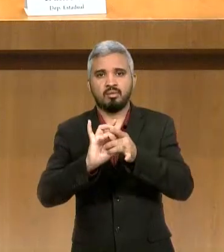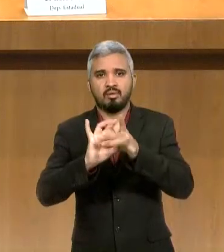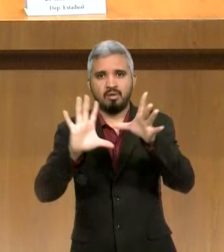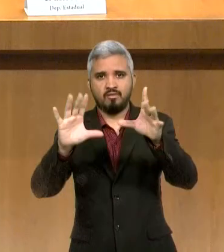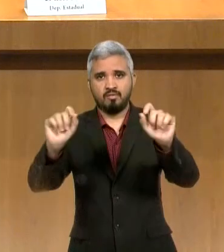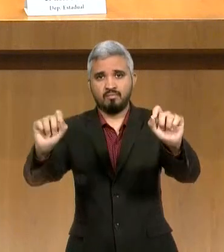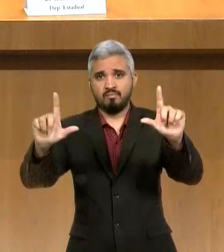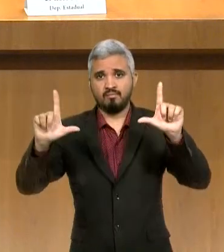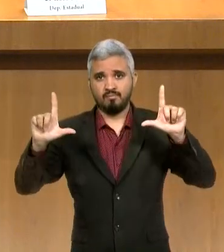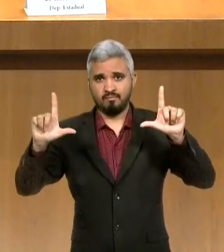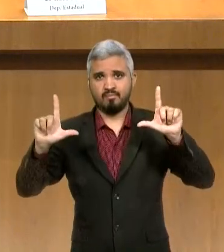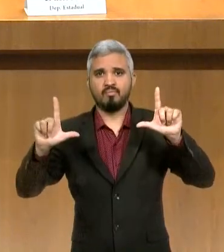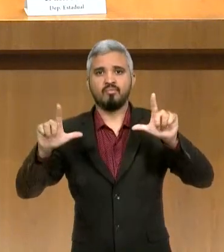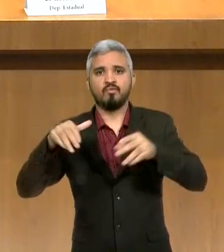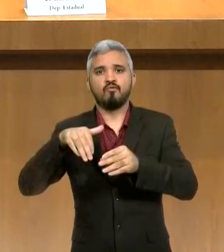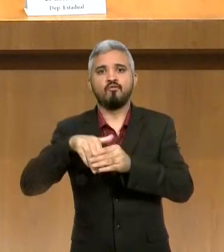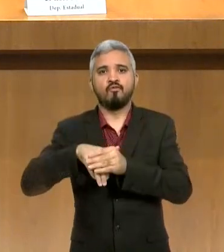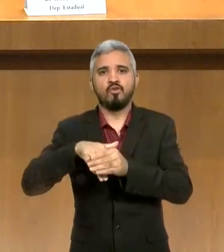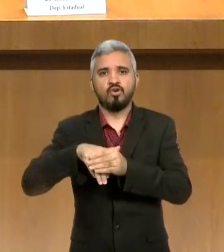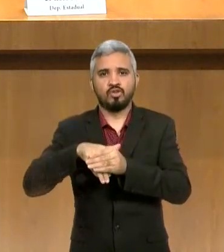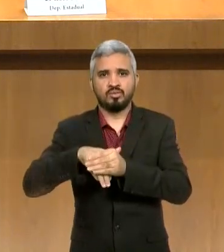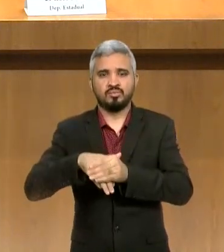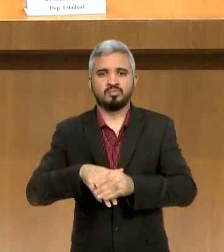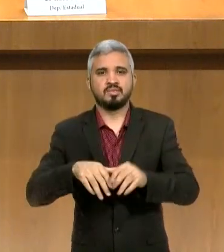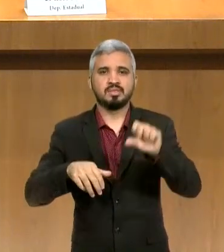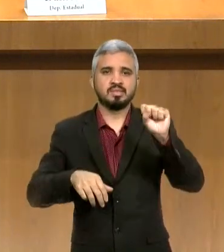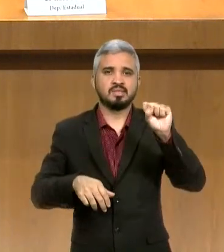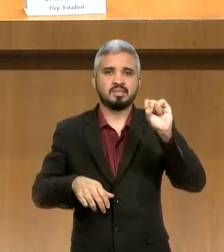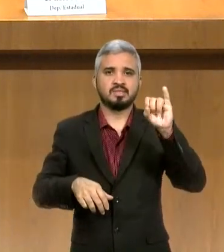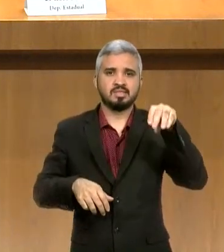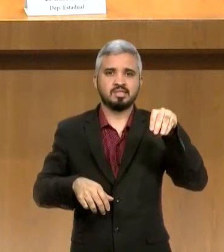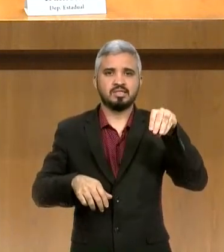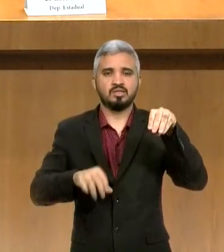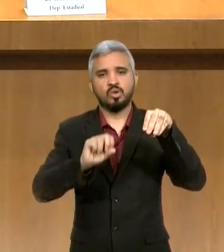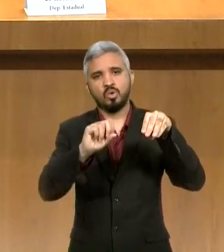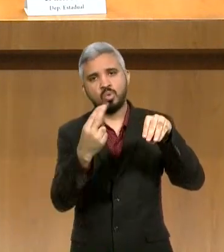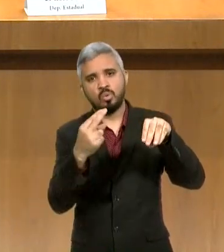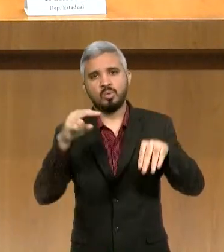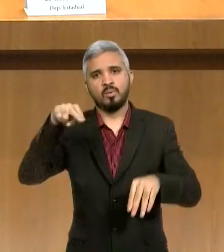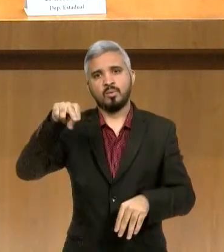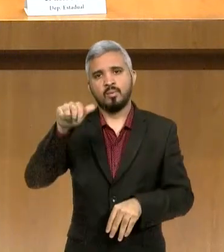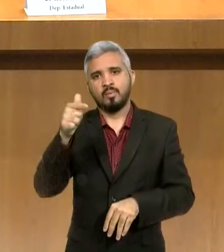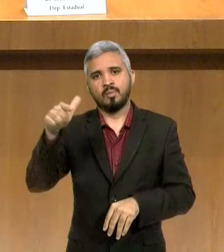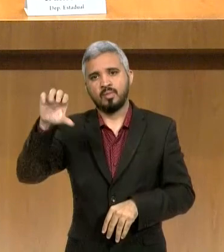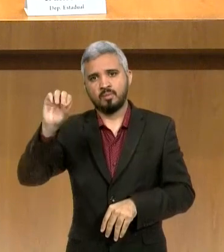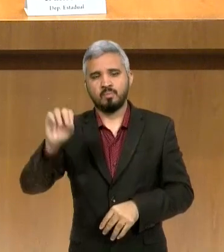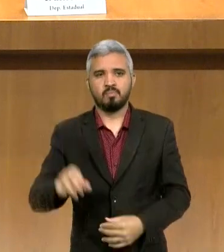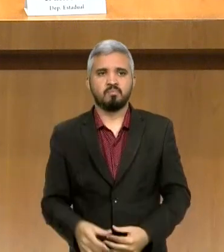Não, dois vetos, né?